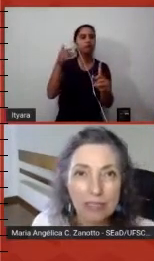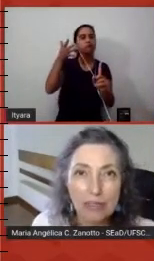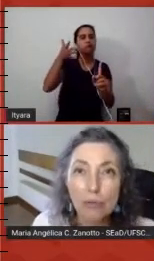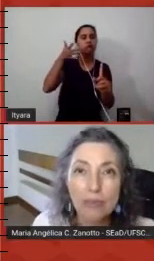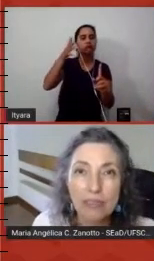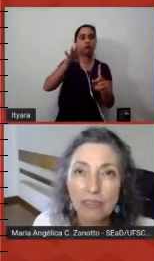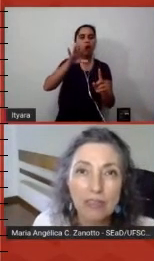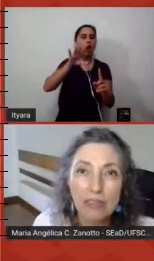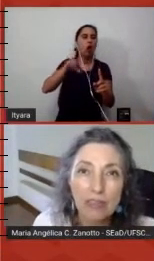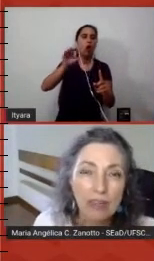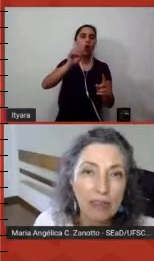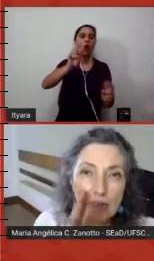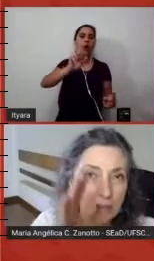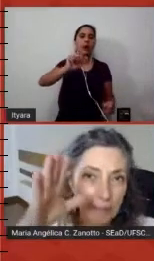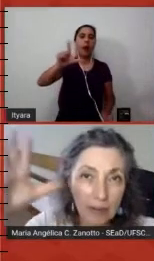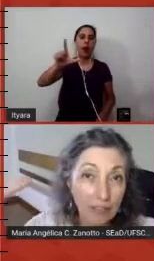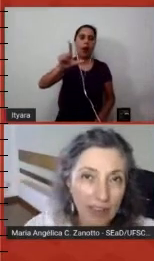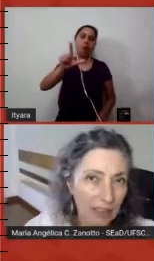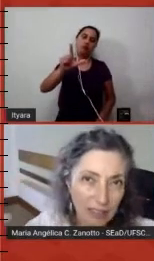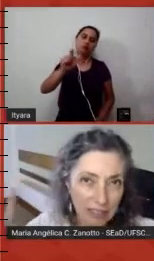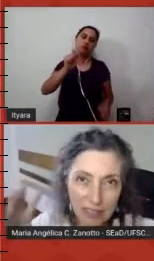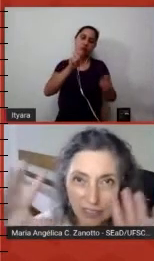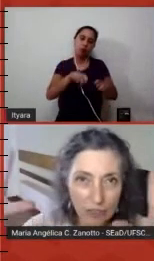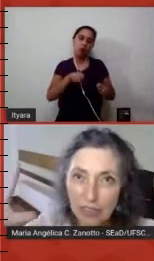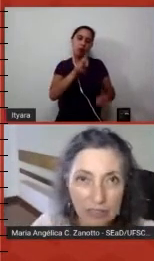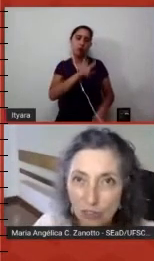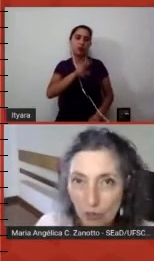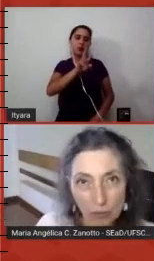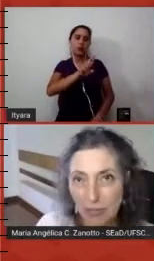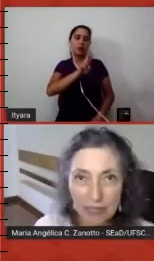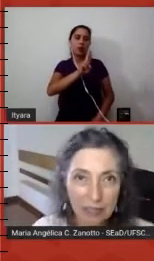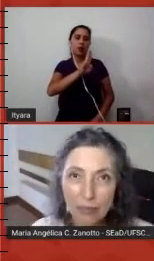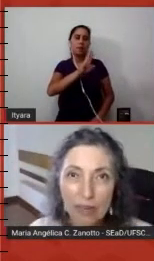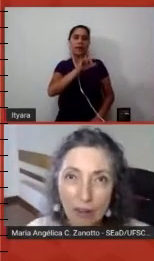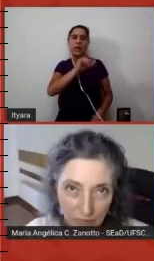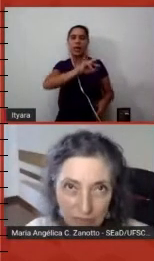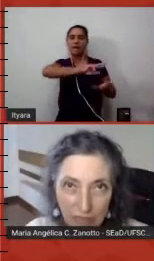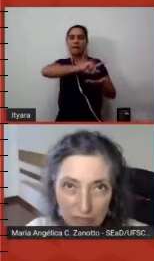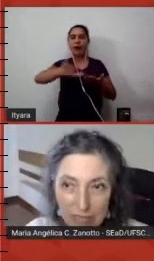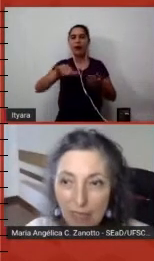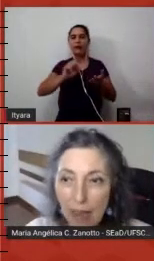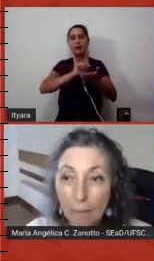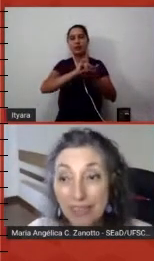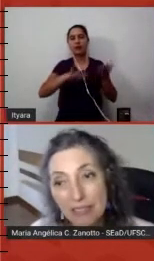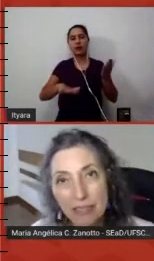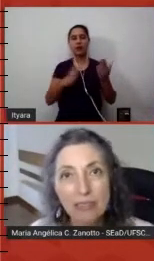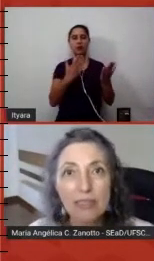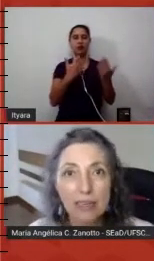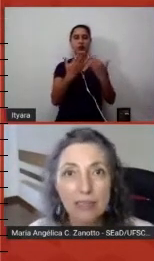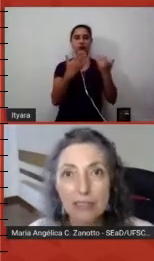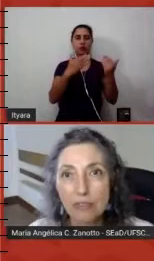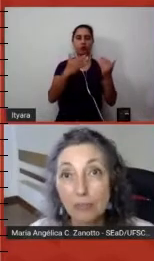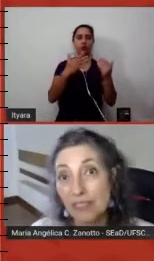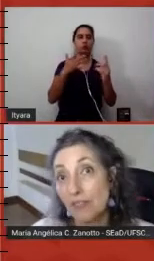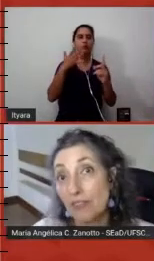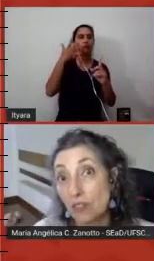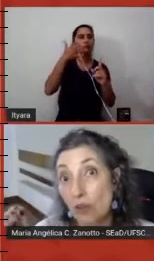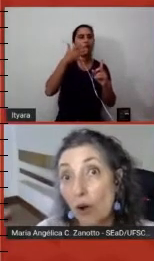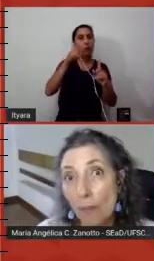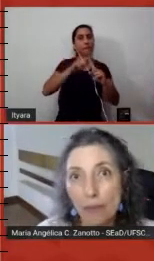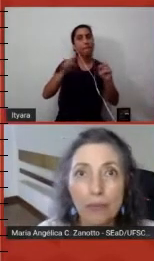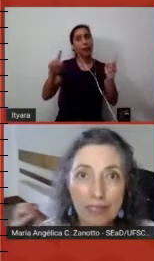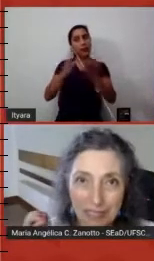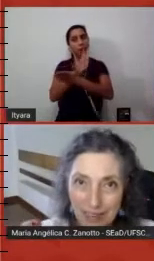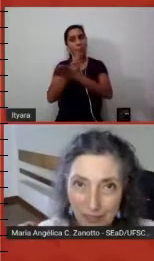uma rubrica para várias atividades de comunicação oral, né? Mas existem aquelas que são